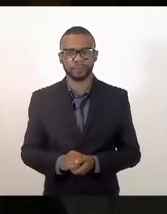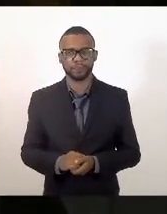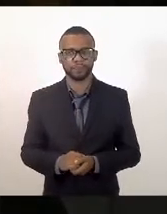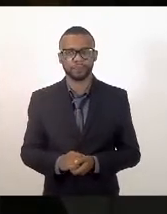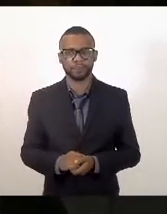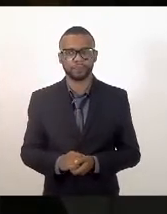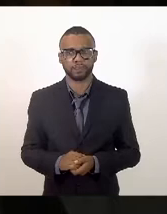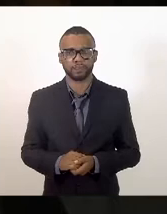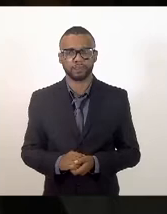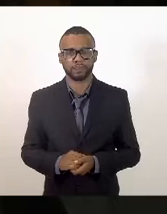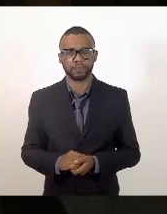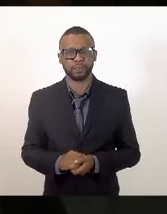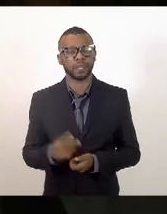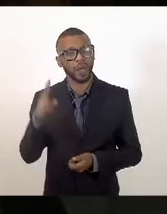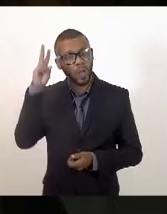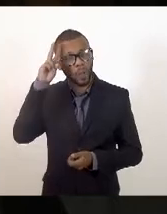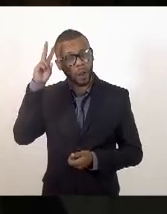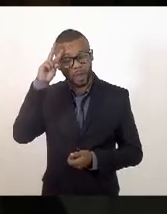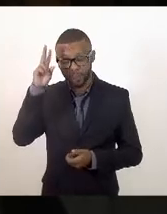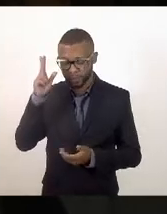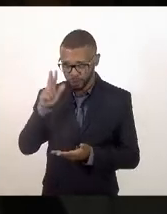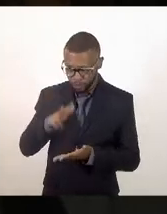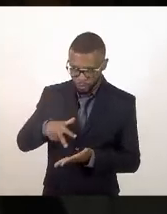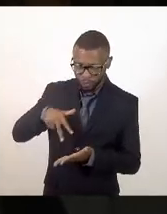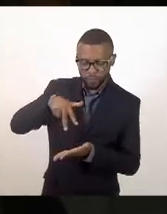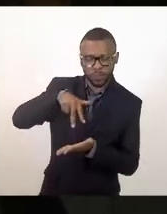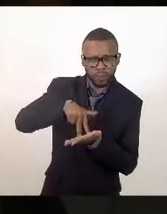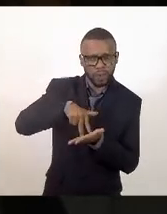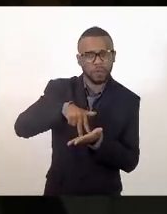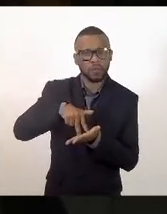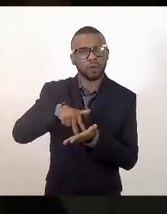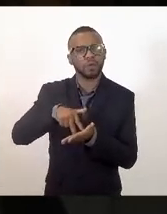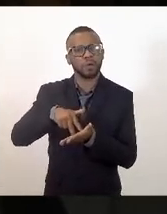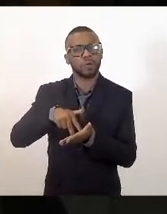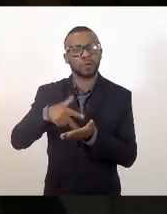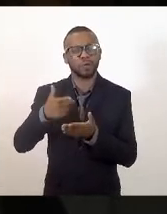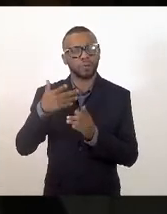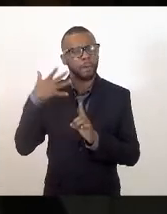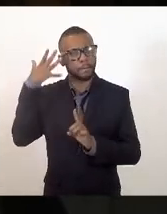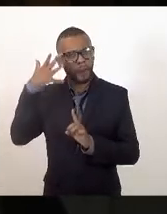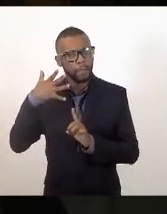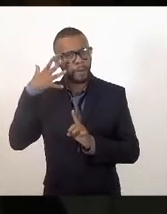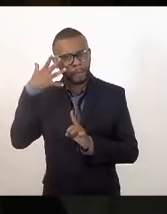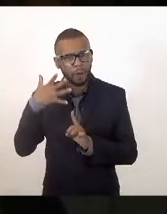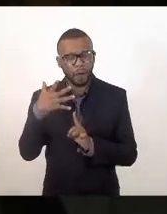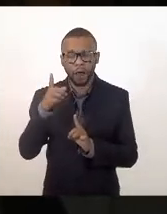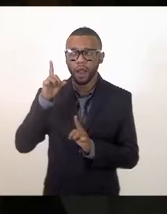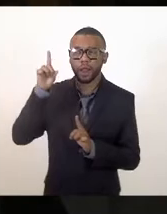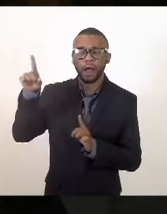que subiam aqui no púlpito, lá do Palácio